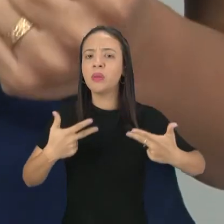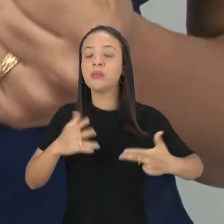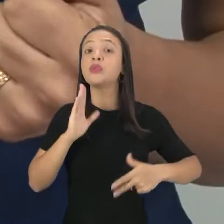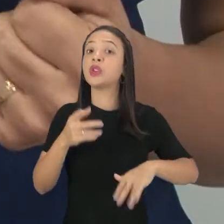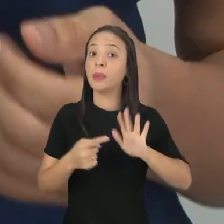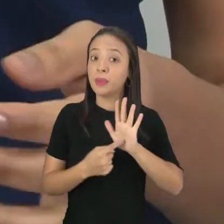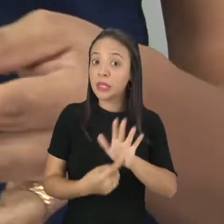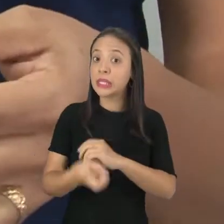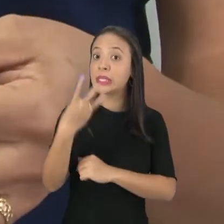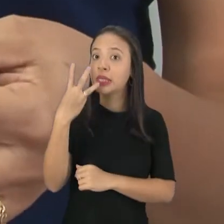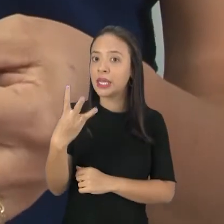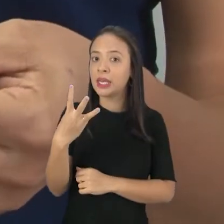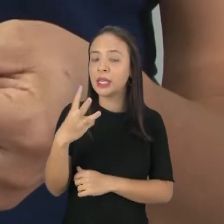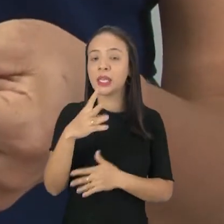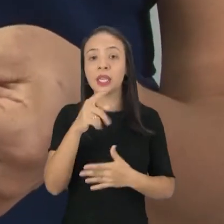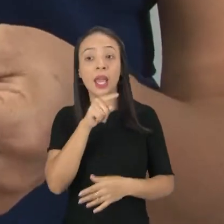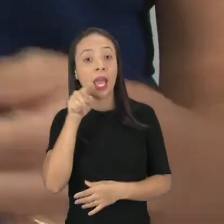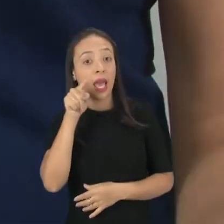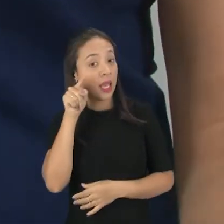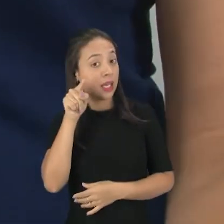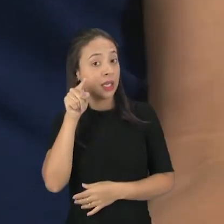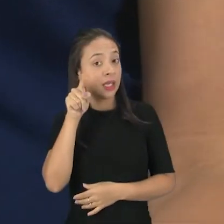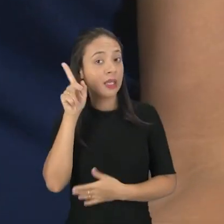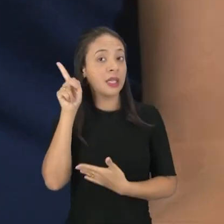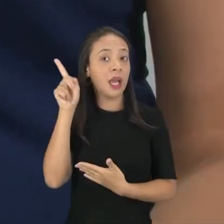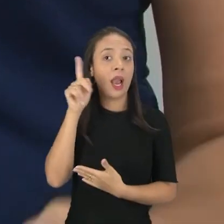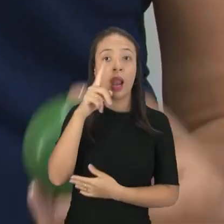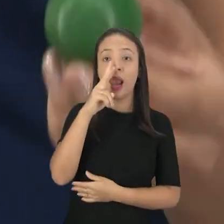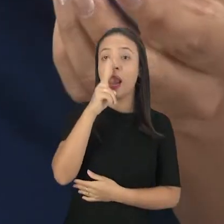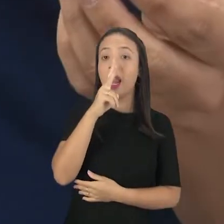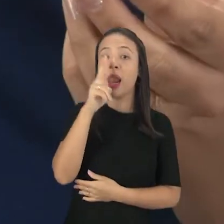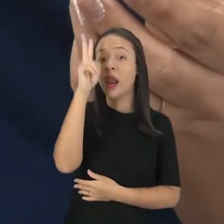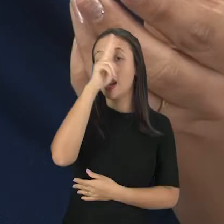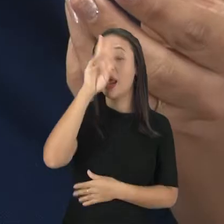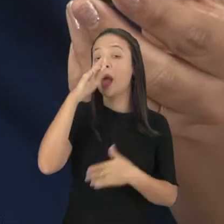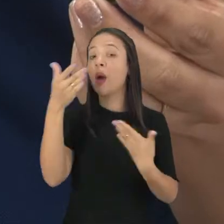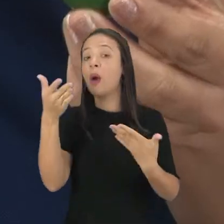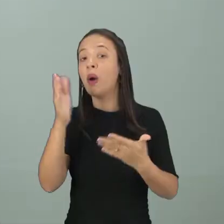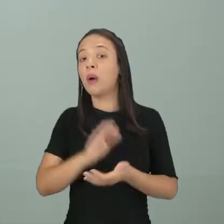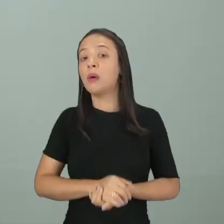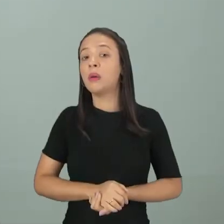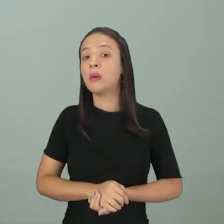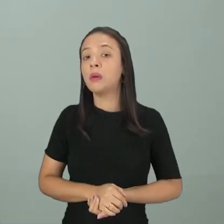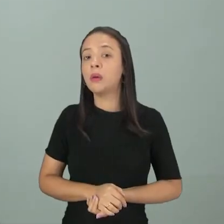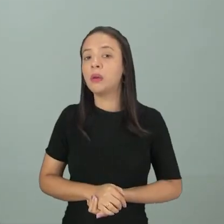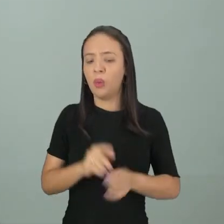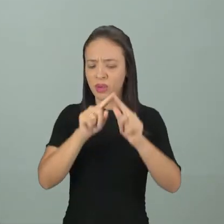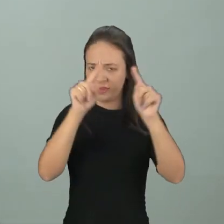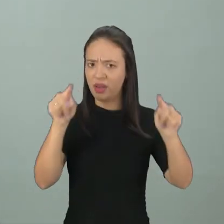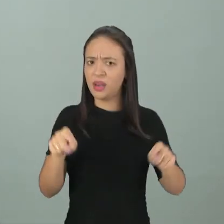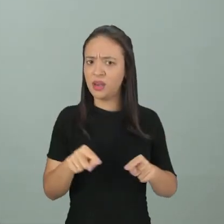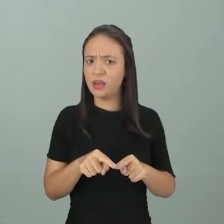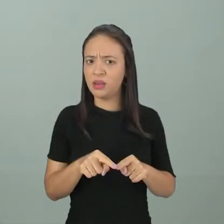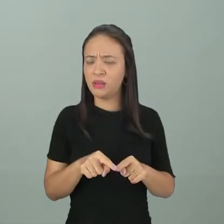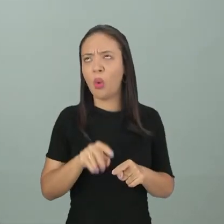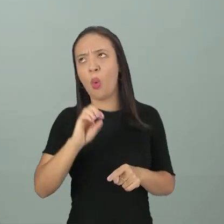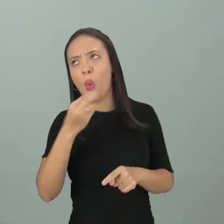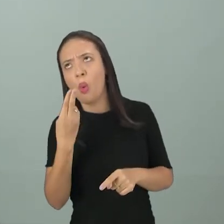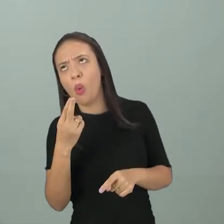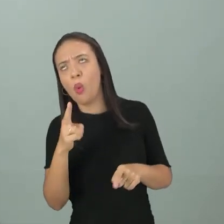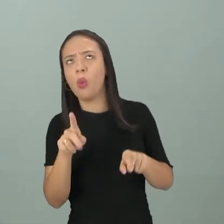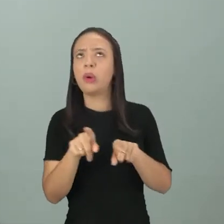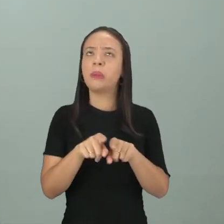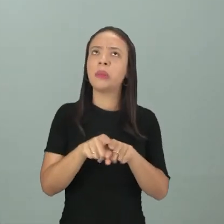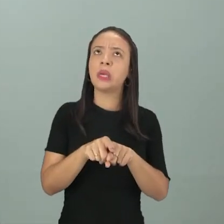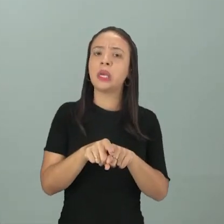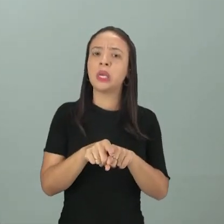3 sólidos. E aí? Ele se assemelha a qual? Ele se assemelha a uma esfera? Ele se assemelha a